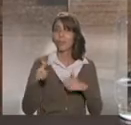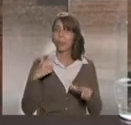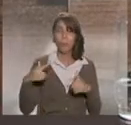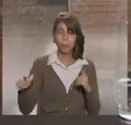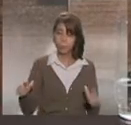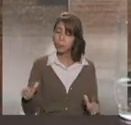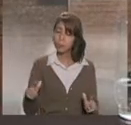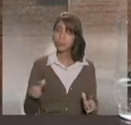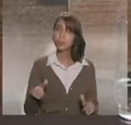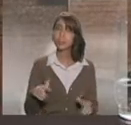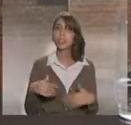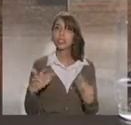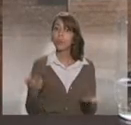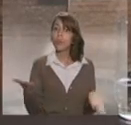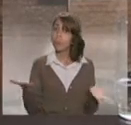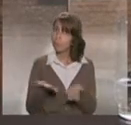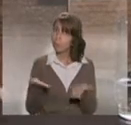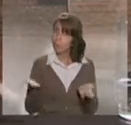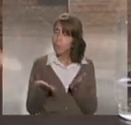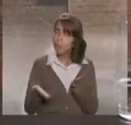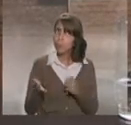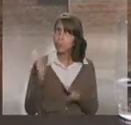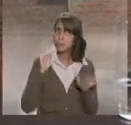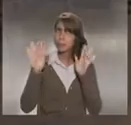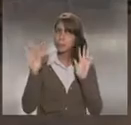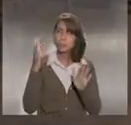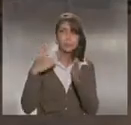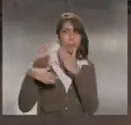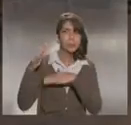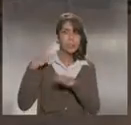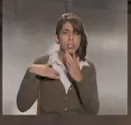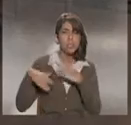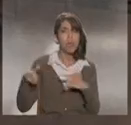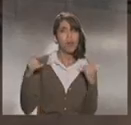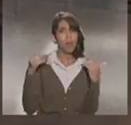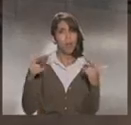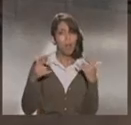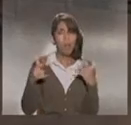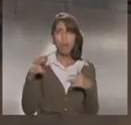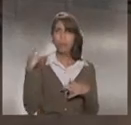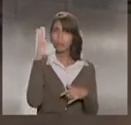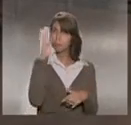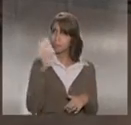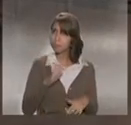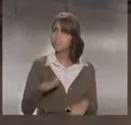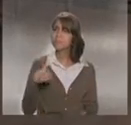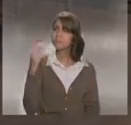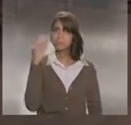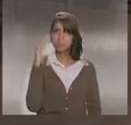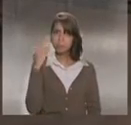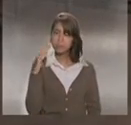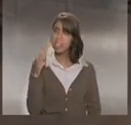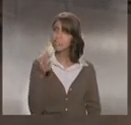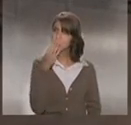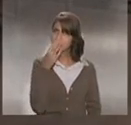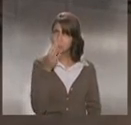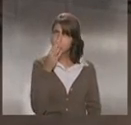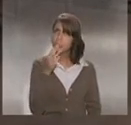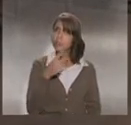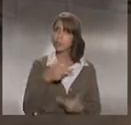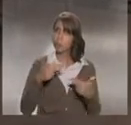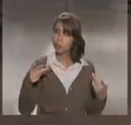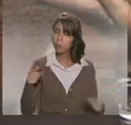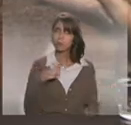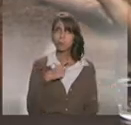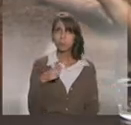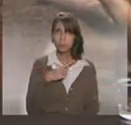é eu hoje olho para trás olhe pro rock nacional e eu entendo ele e é preciso muita coisa do rock nacional